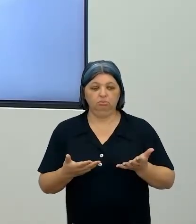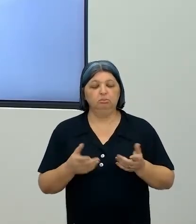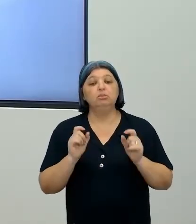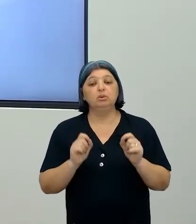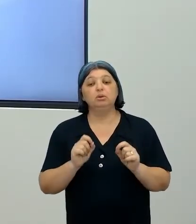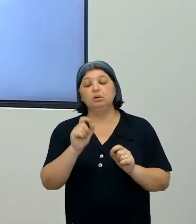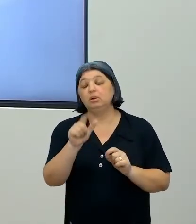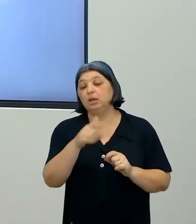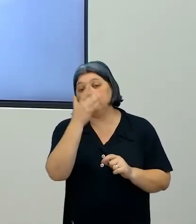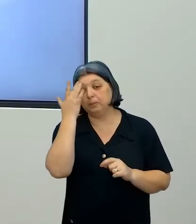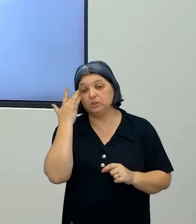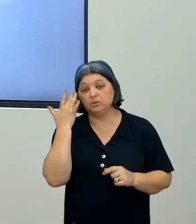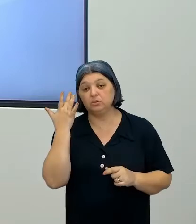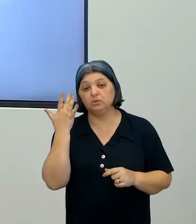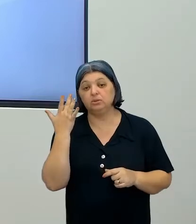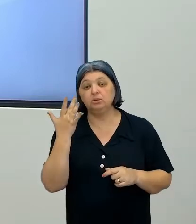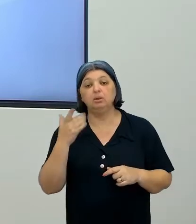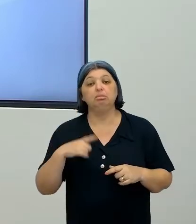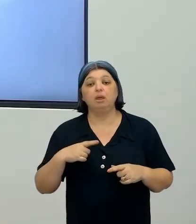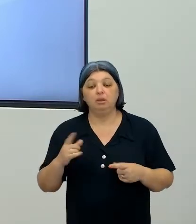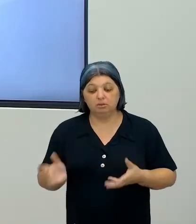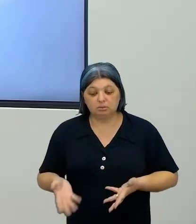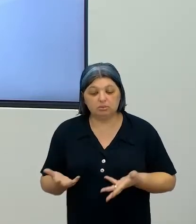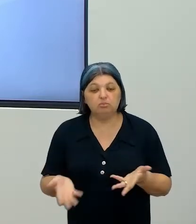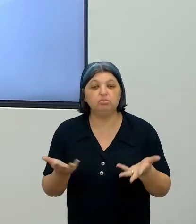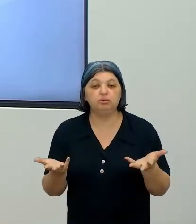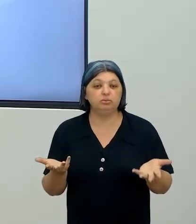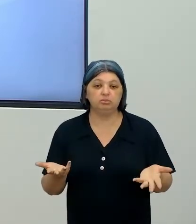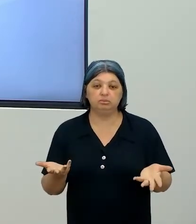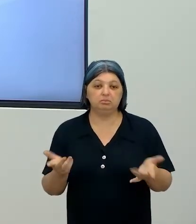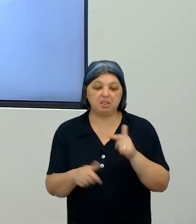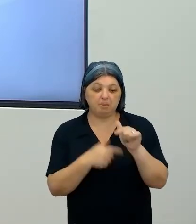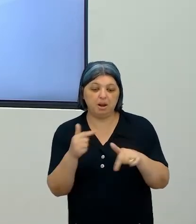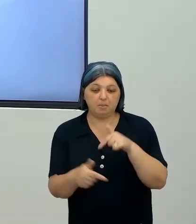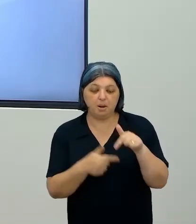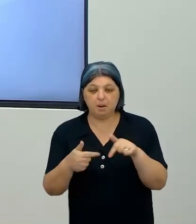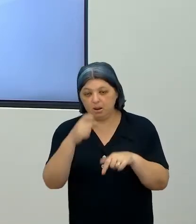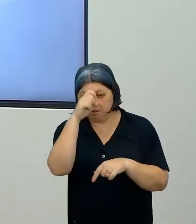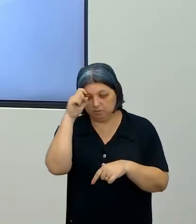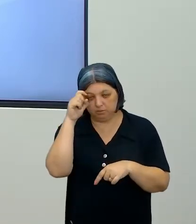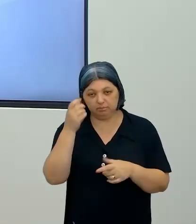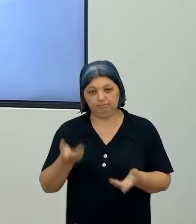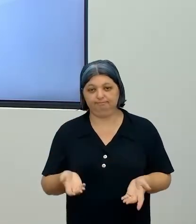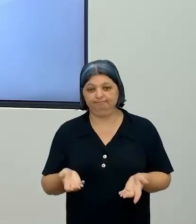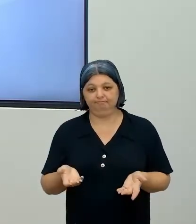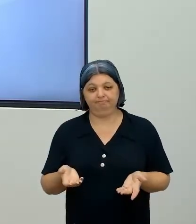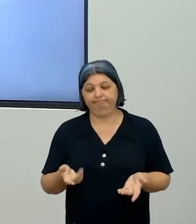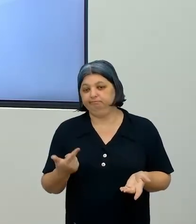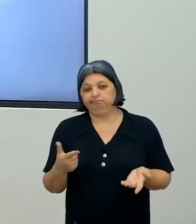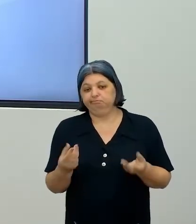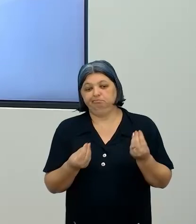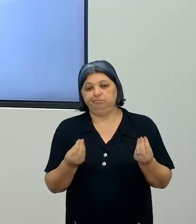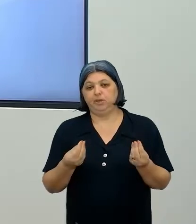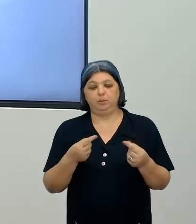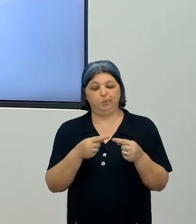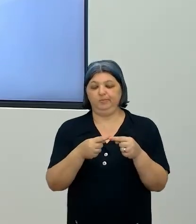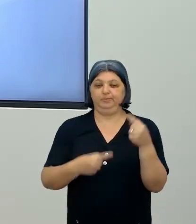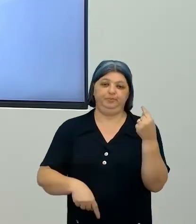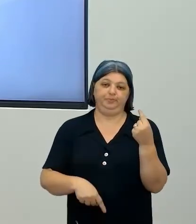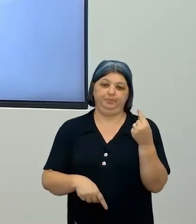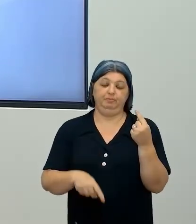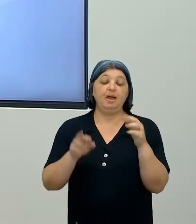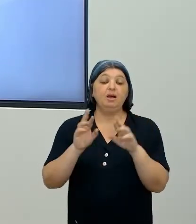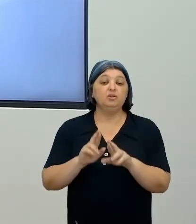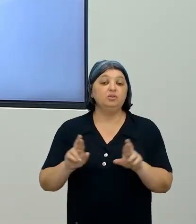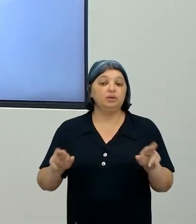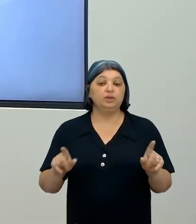vai se motivar para trabalhar tanto assim? Parece que não tem muito o que fazer, né? Isso é diferente,